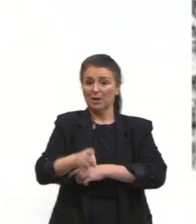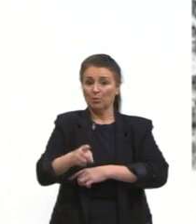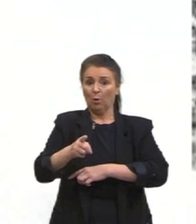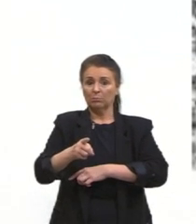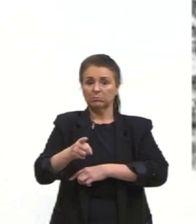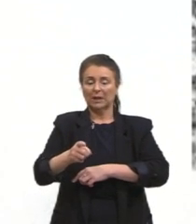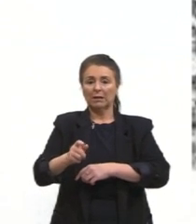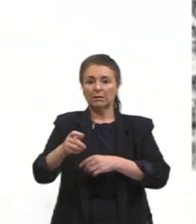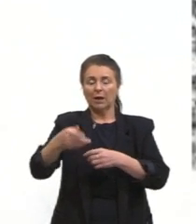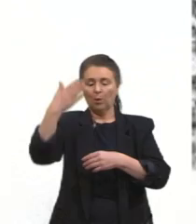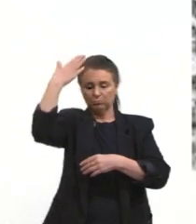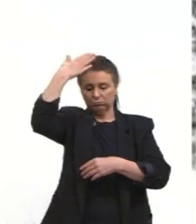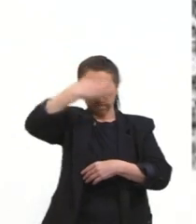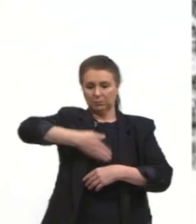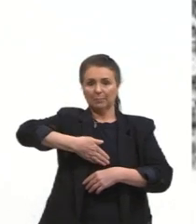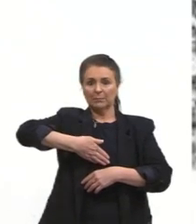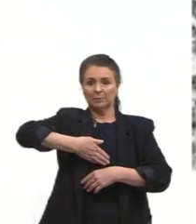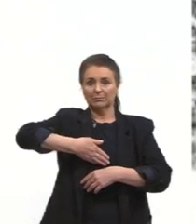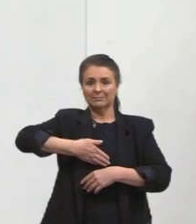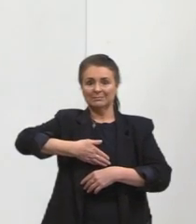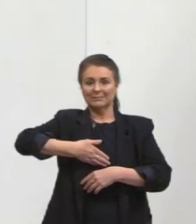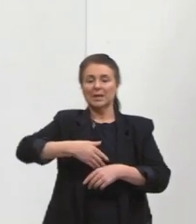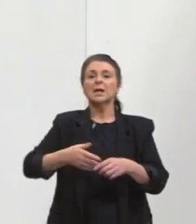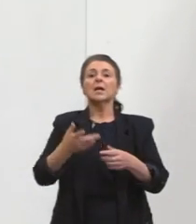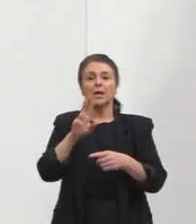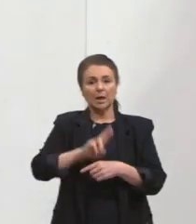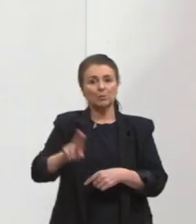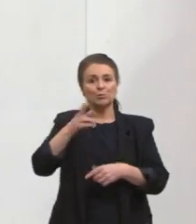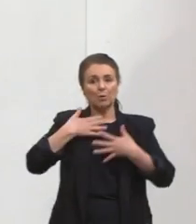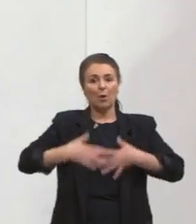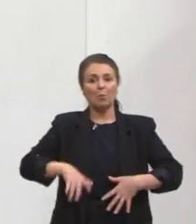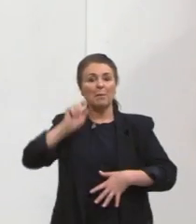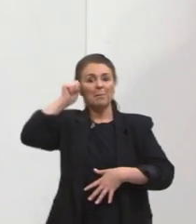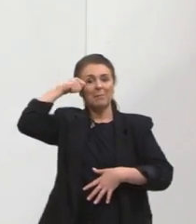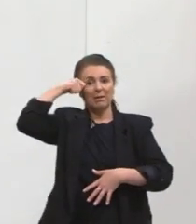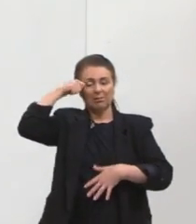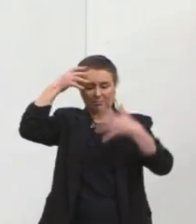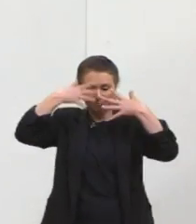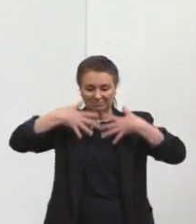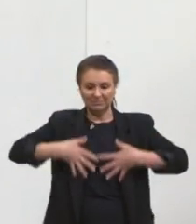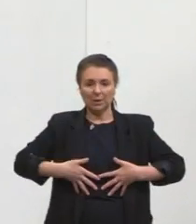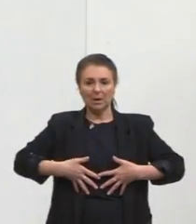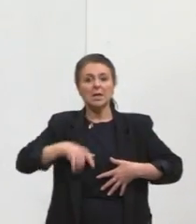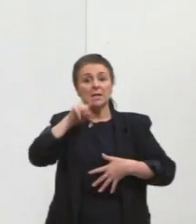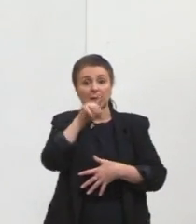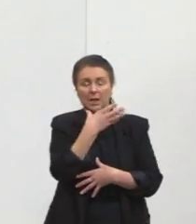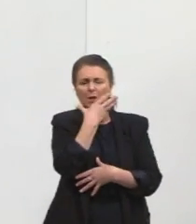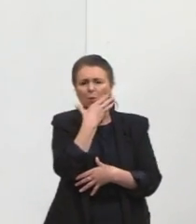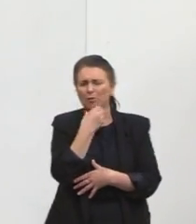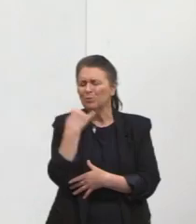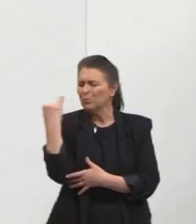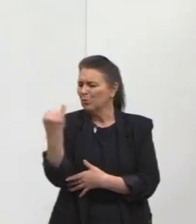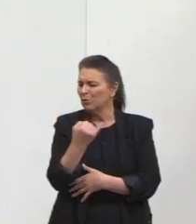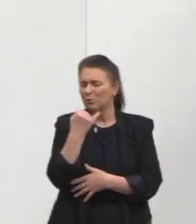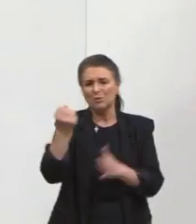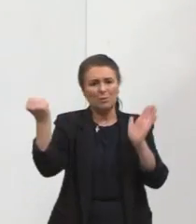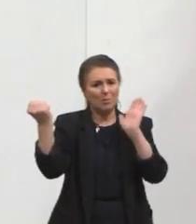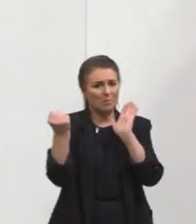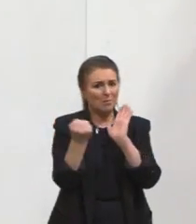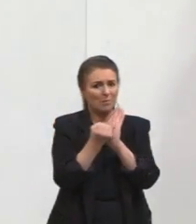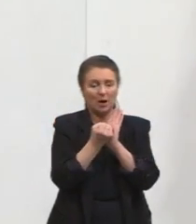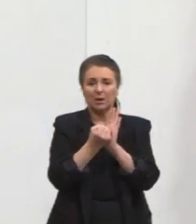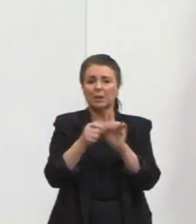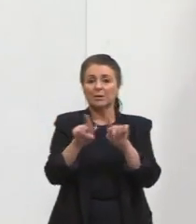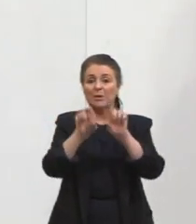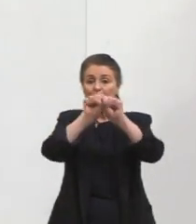olhar e por nós e o Joãozinho 30 gente ele foi um grande carnavalesco né que marcou o sistema